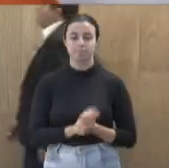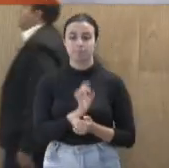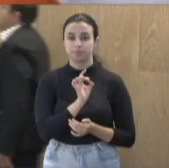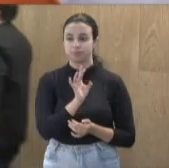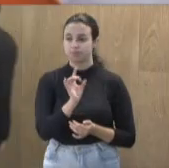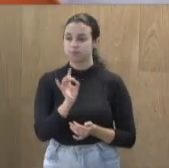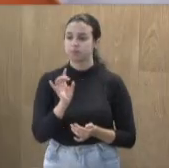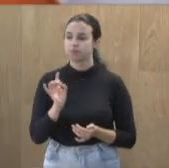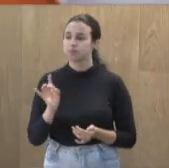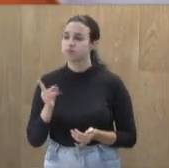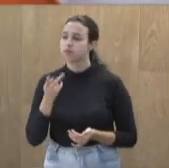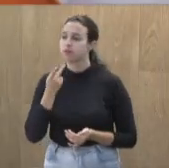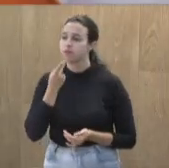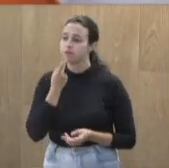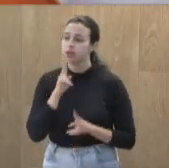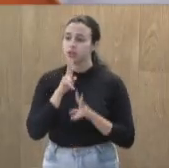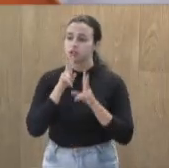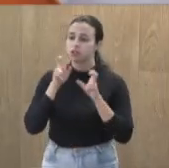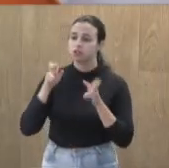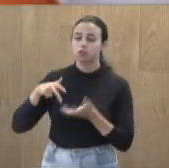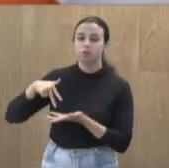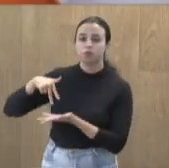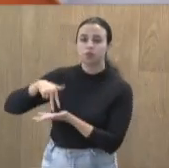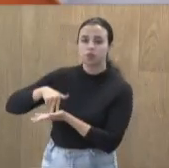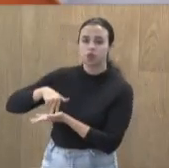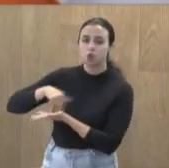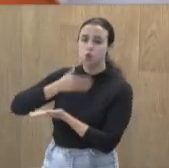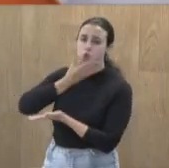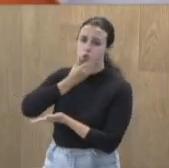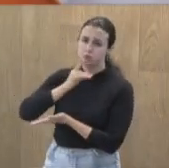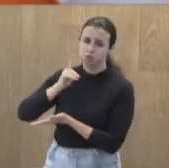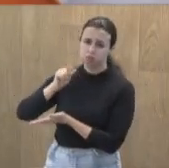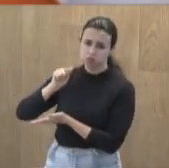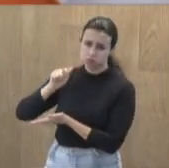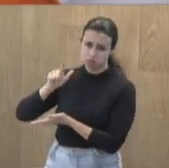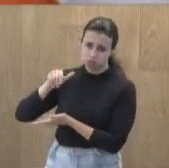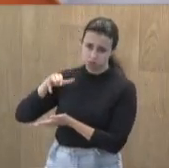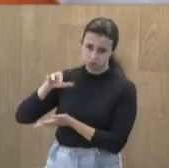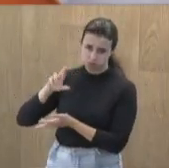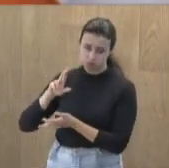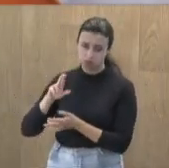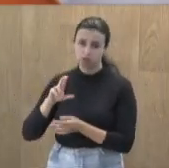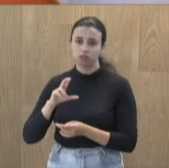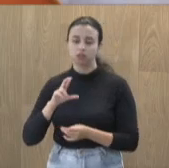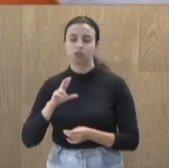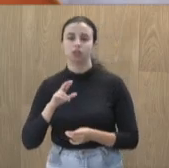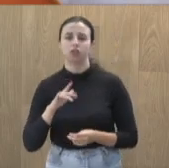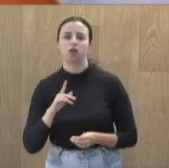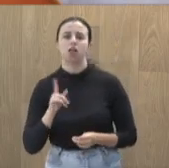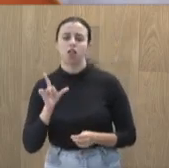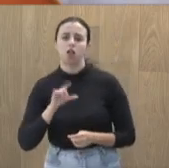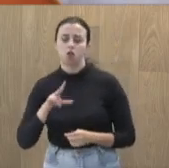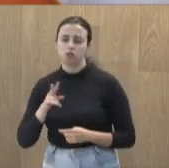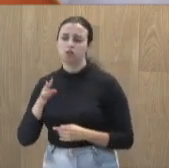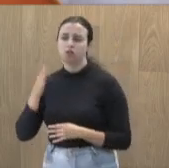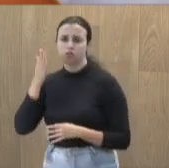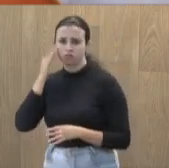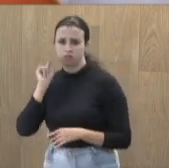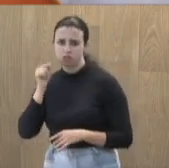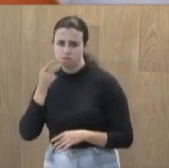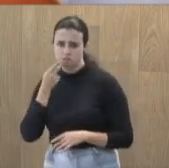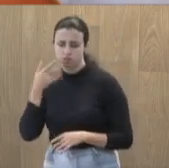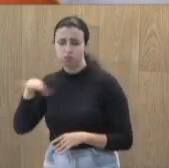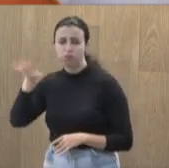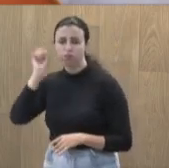do seu jeito sobre o tribuno dessa casa. Tive a oportunidade de ver a fala do senhor Dali, e